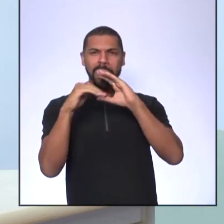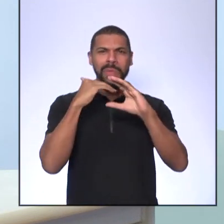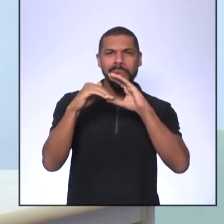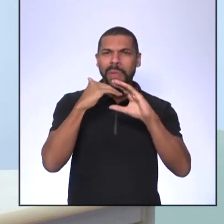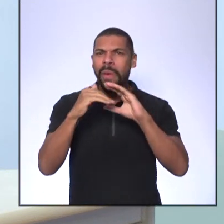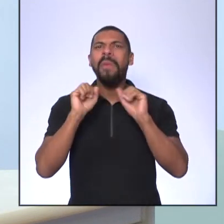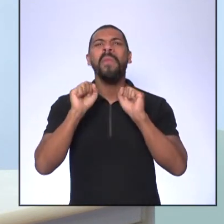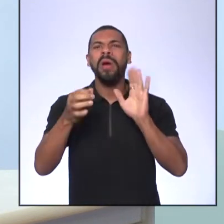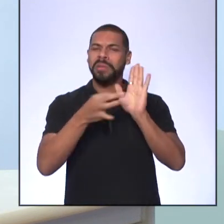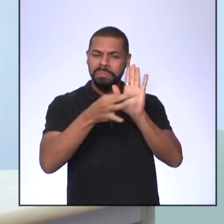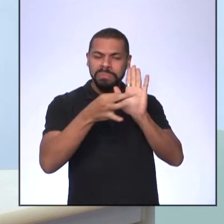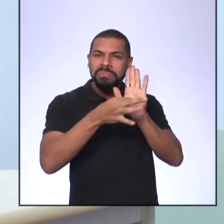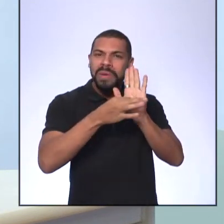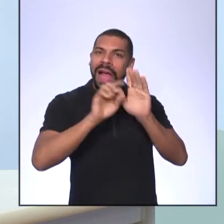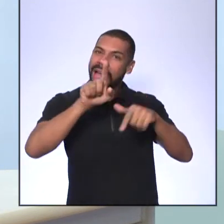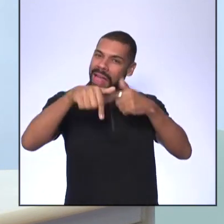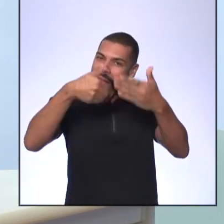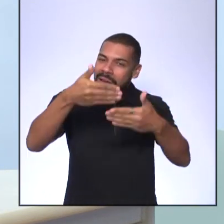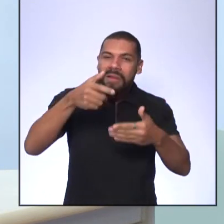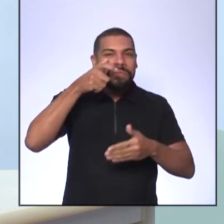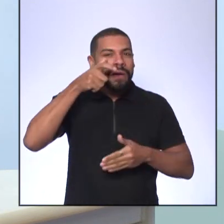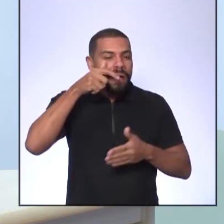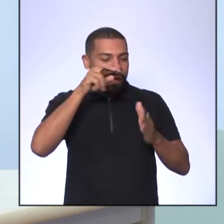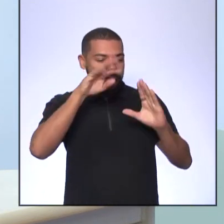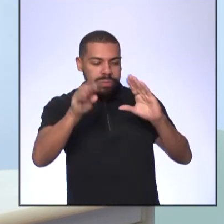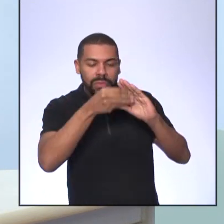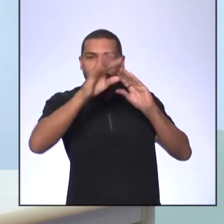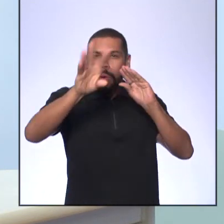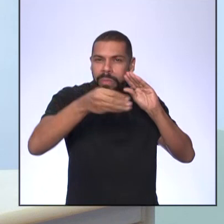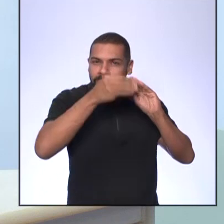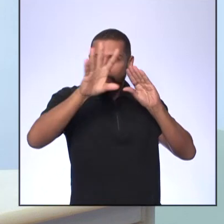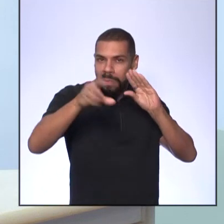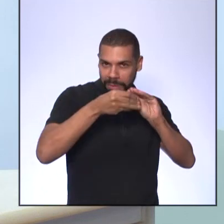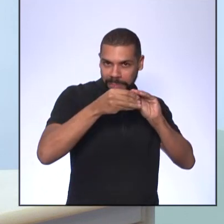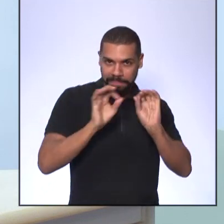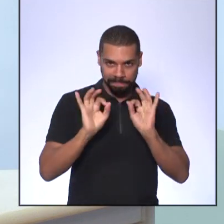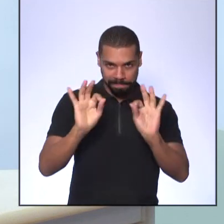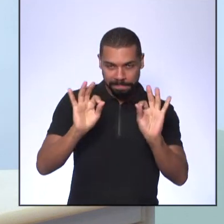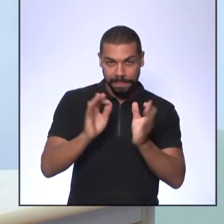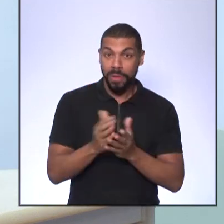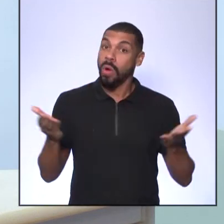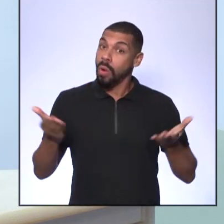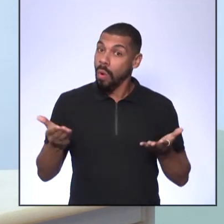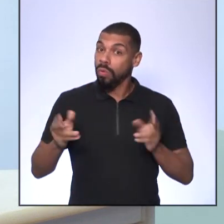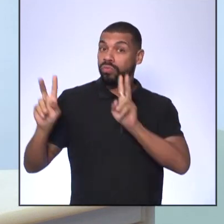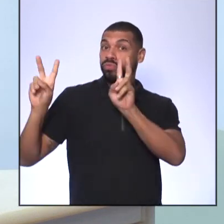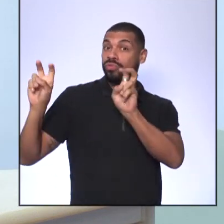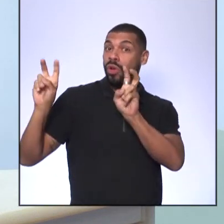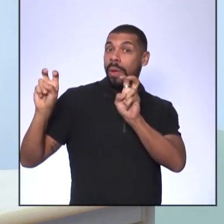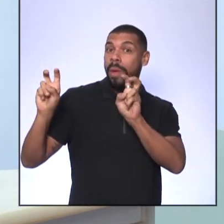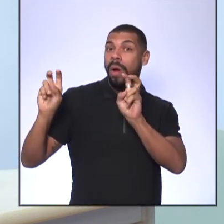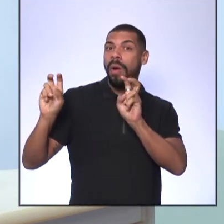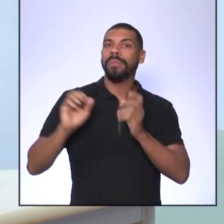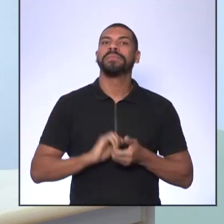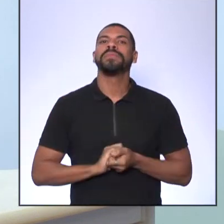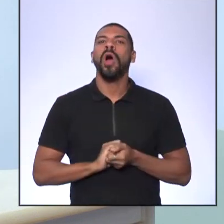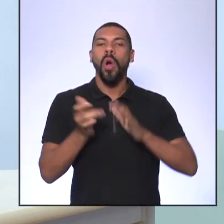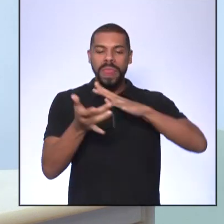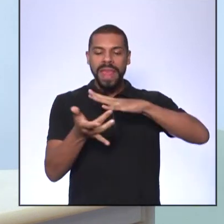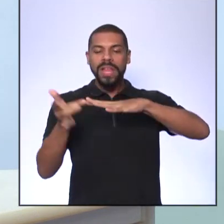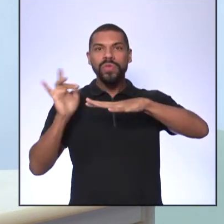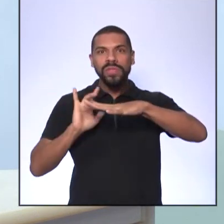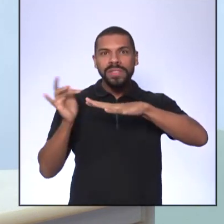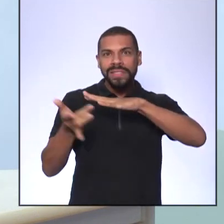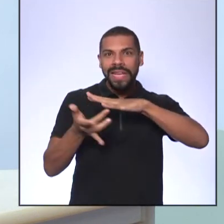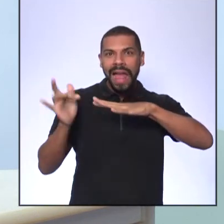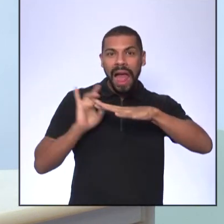manda comentário, que na medida do possível a gente vai incluindo vocês aqui. Então, nosso tema de hoje é falar um pouquinho de redes sociais